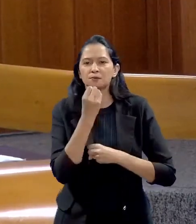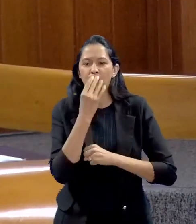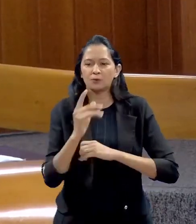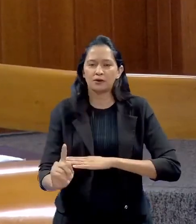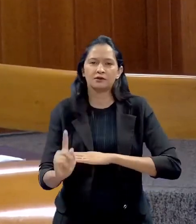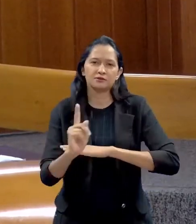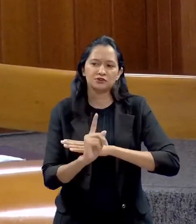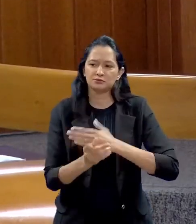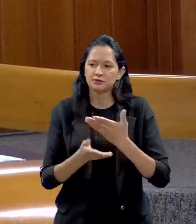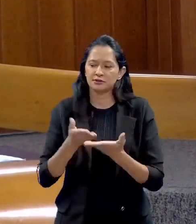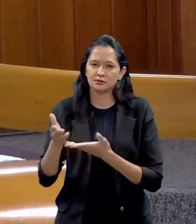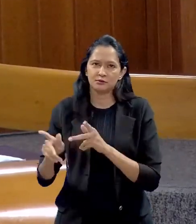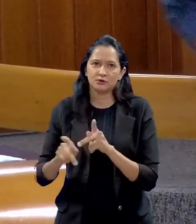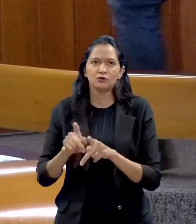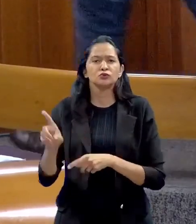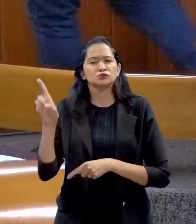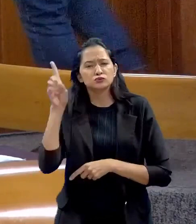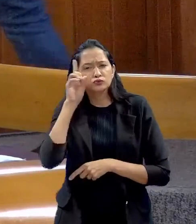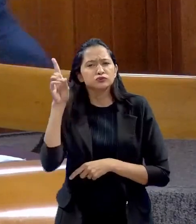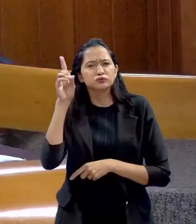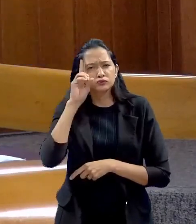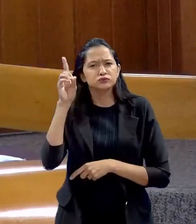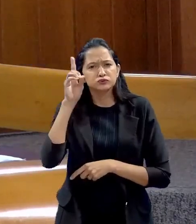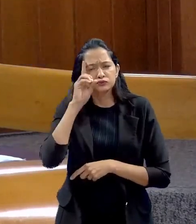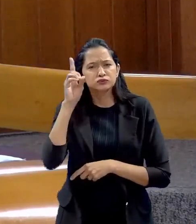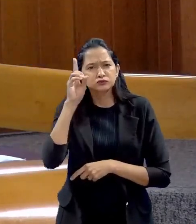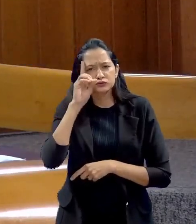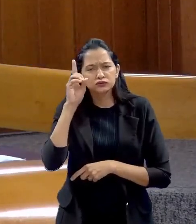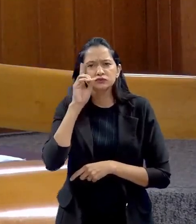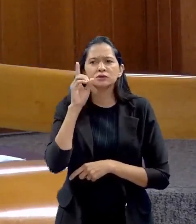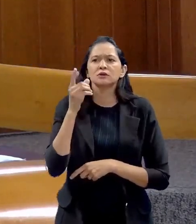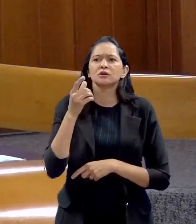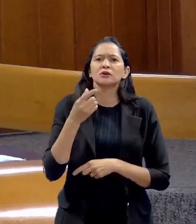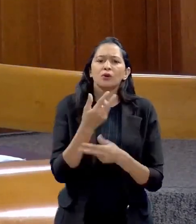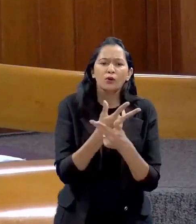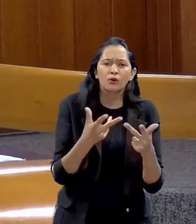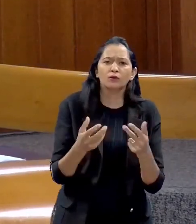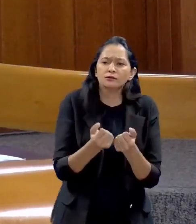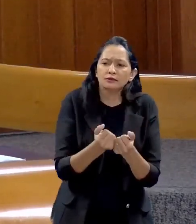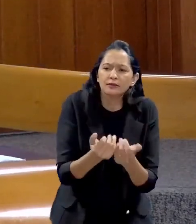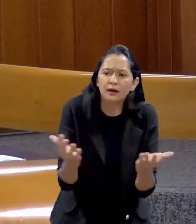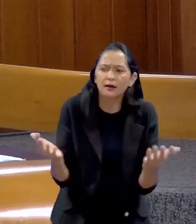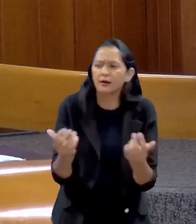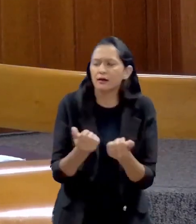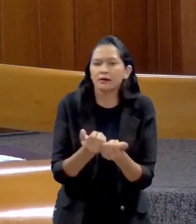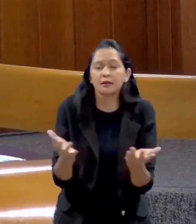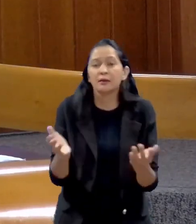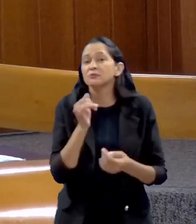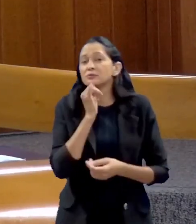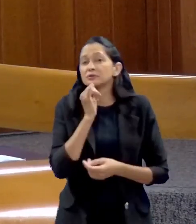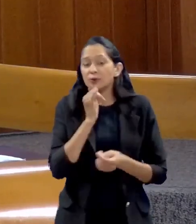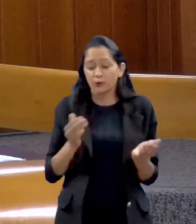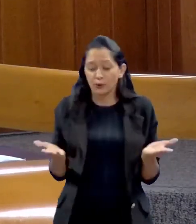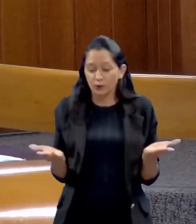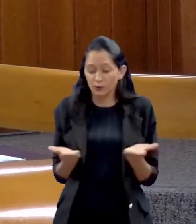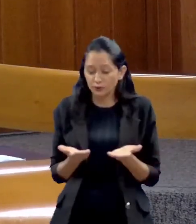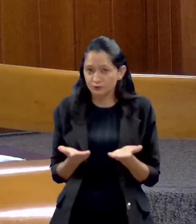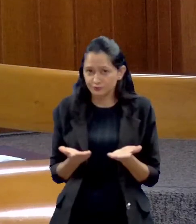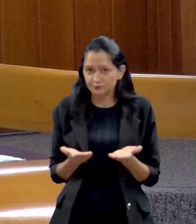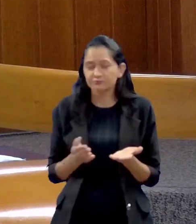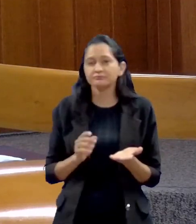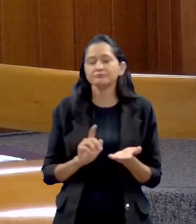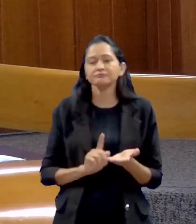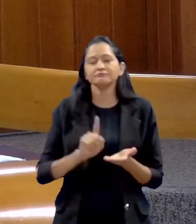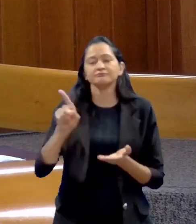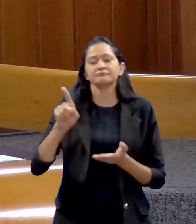população. Todos os dias é uma entrega de um benefício. Hoje nós vamos entregar o benefício lá na Chácara